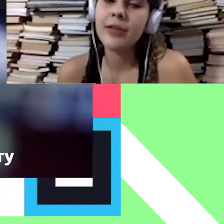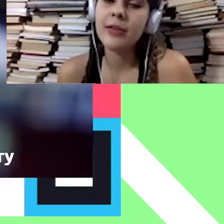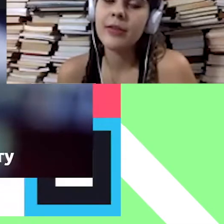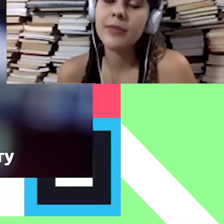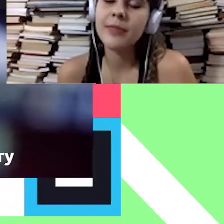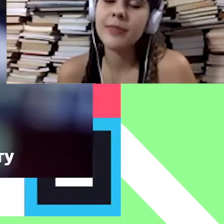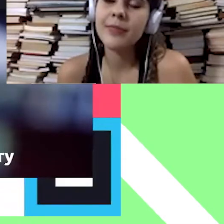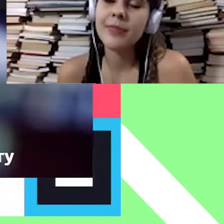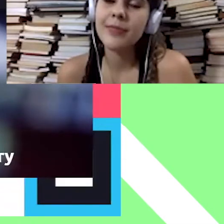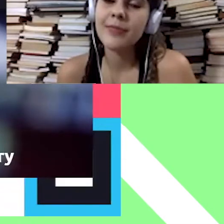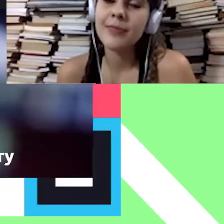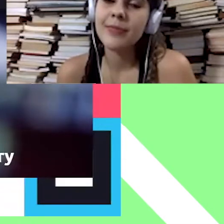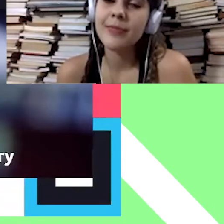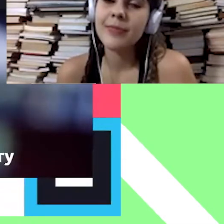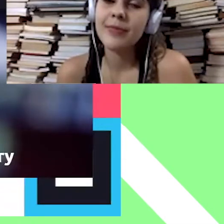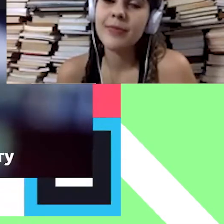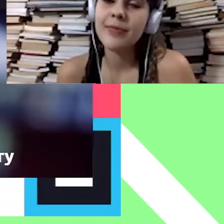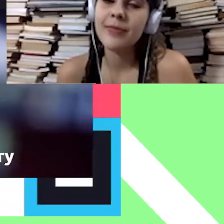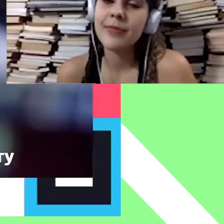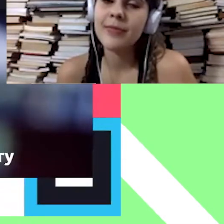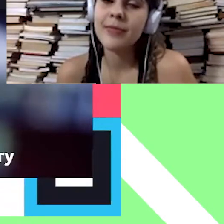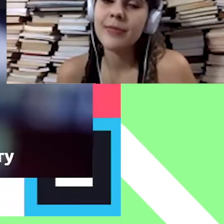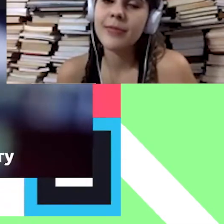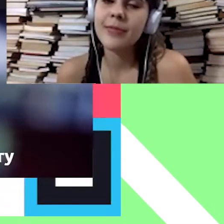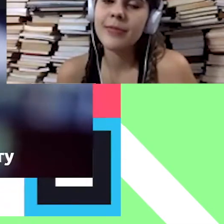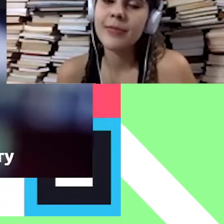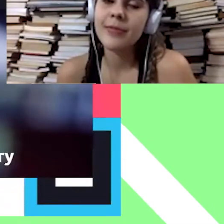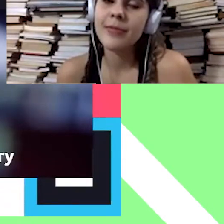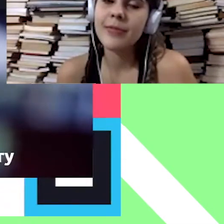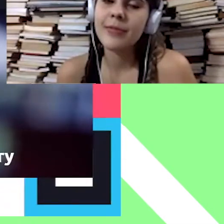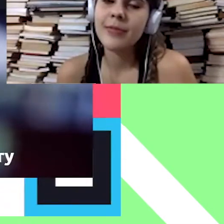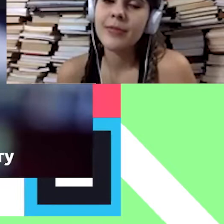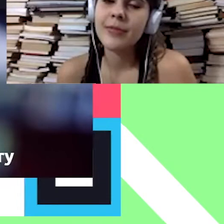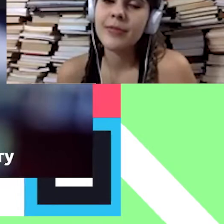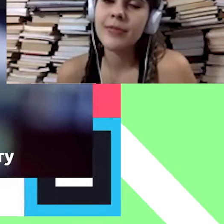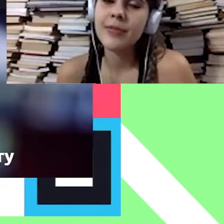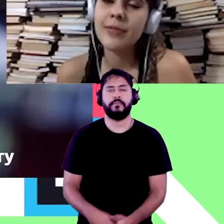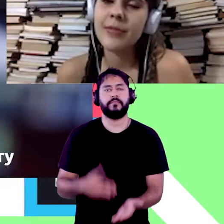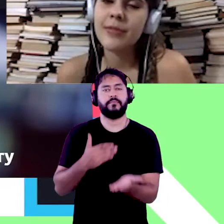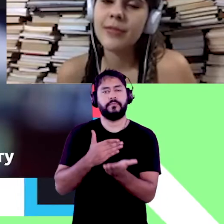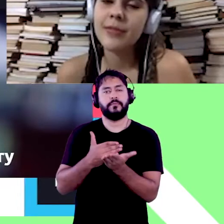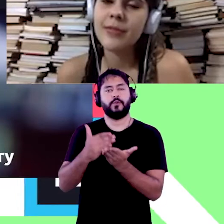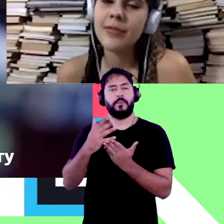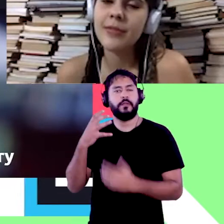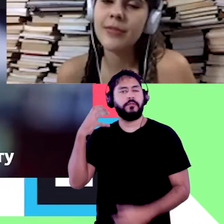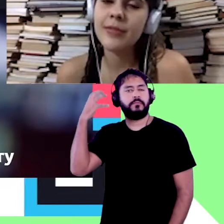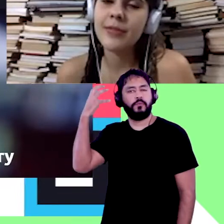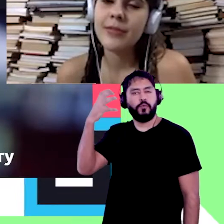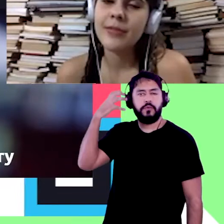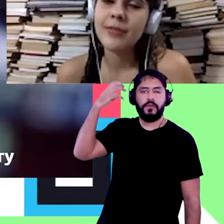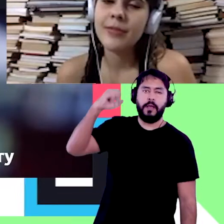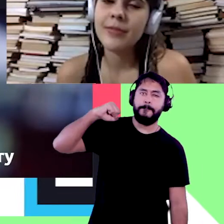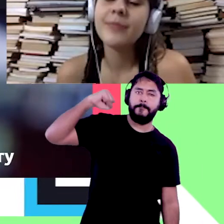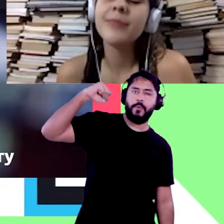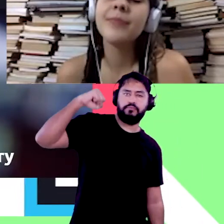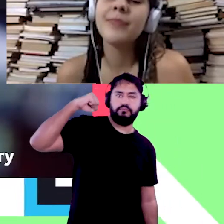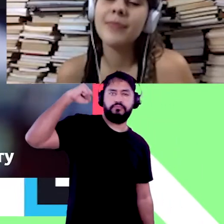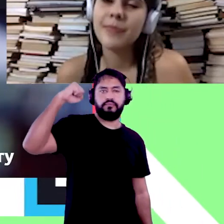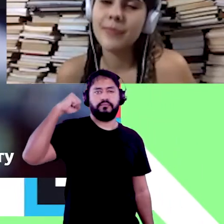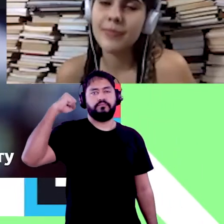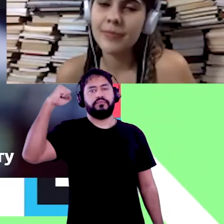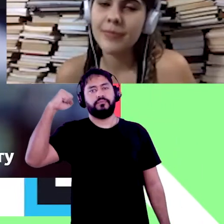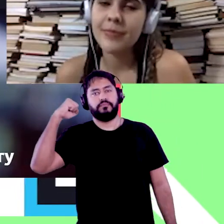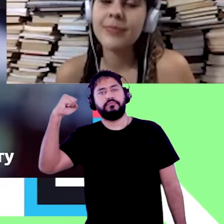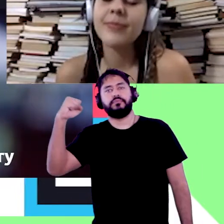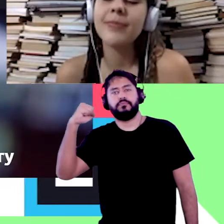na escada, retira sua prótese, planta a bananeira e começa a andar com as pernas estendidas